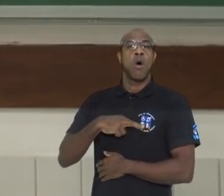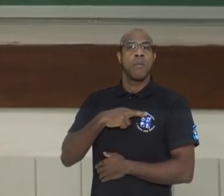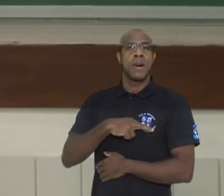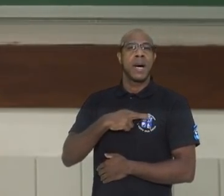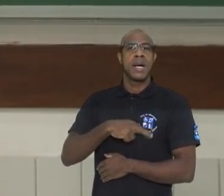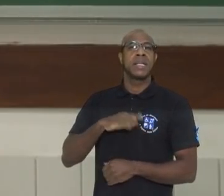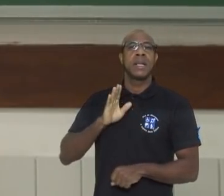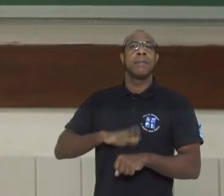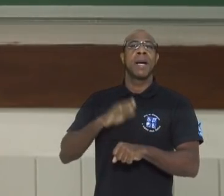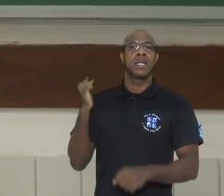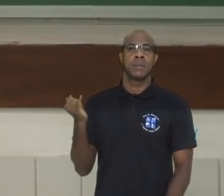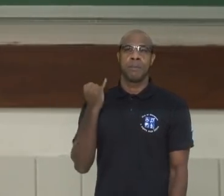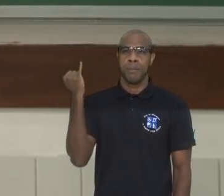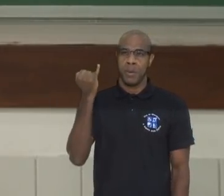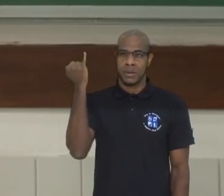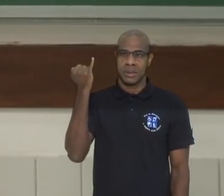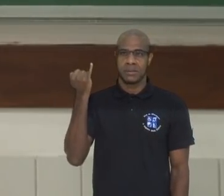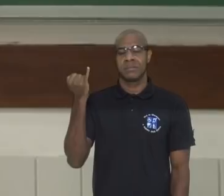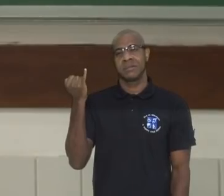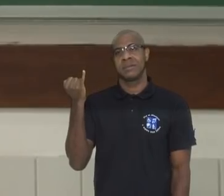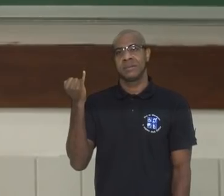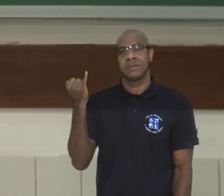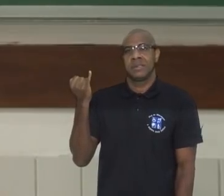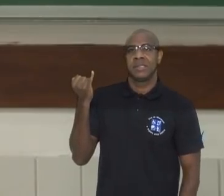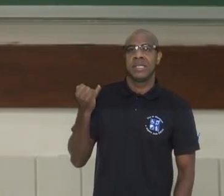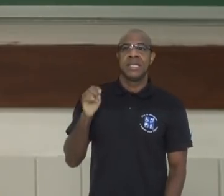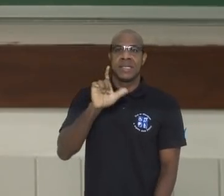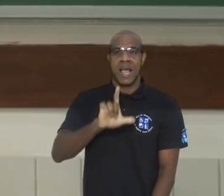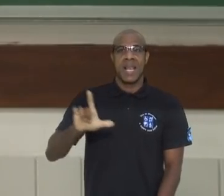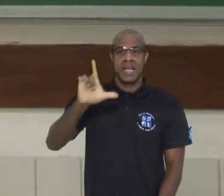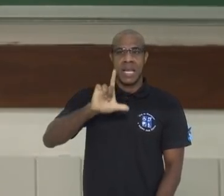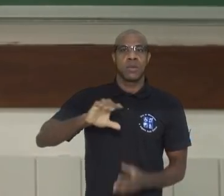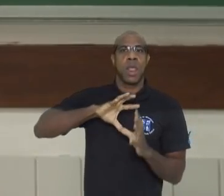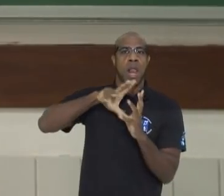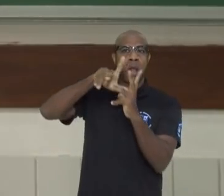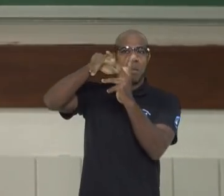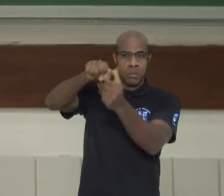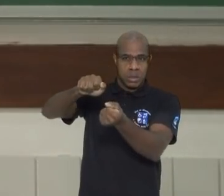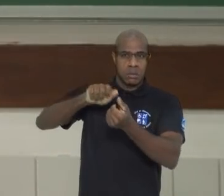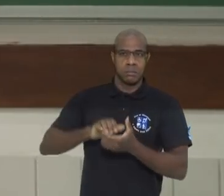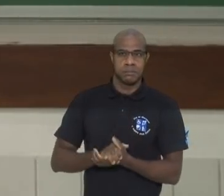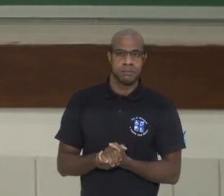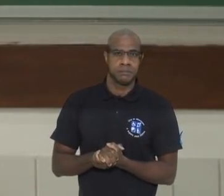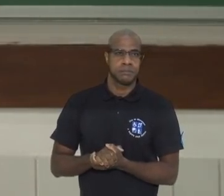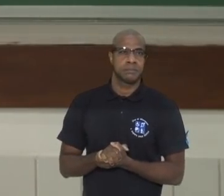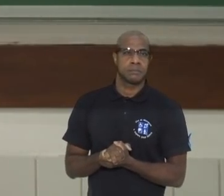mais importantes, podemos dizer, da literatura mundial, ok?